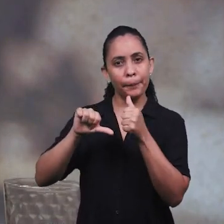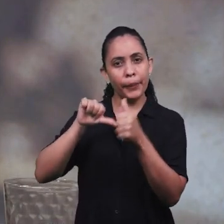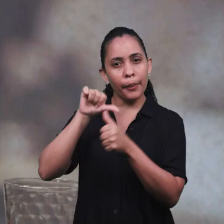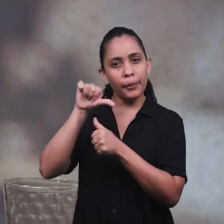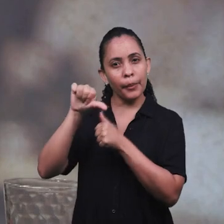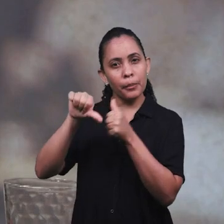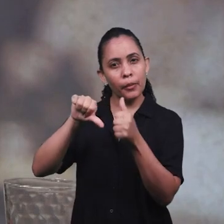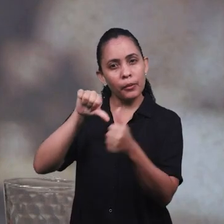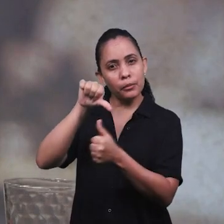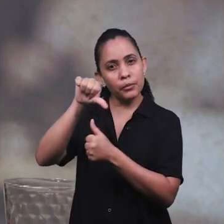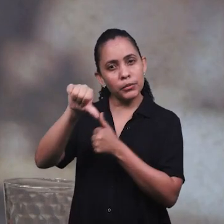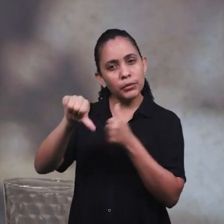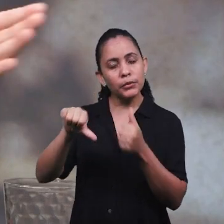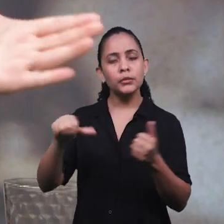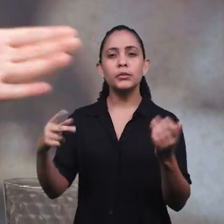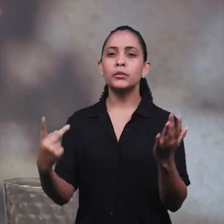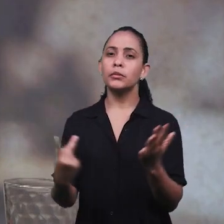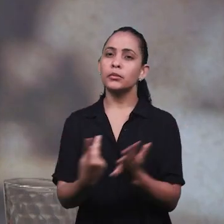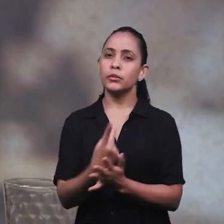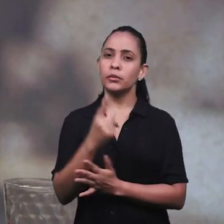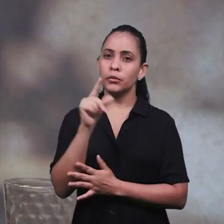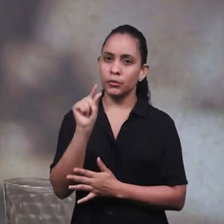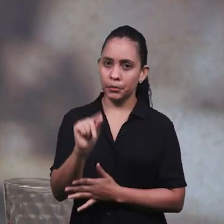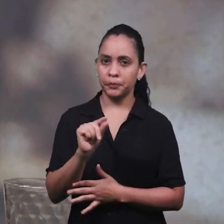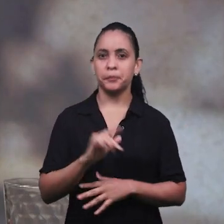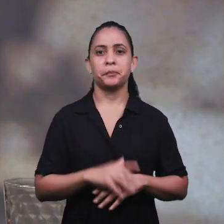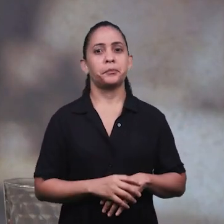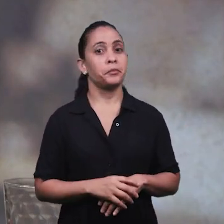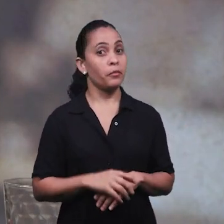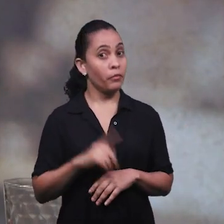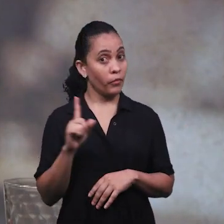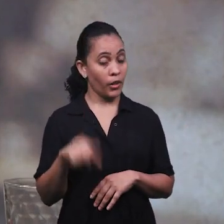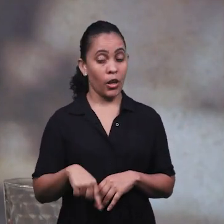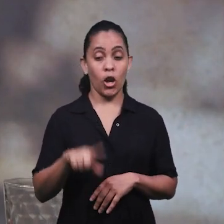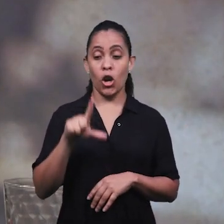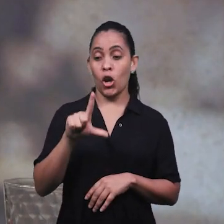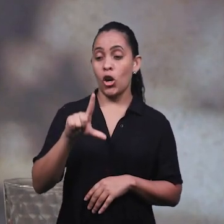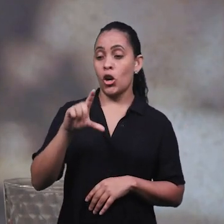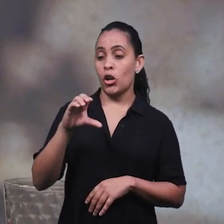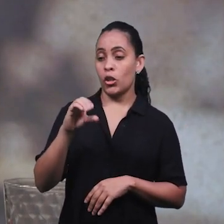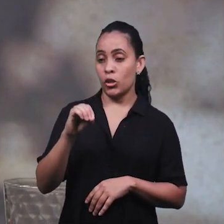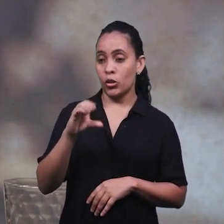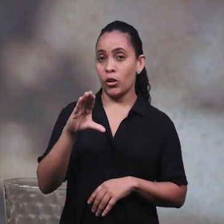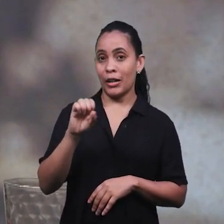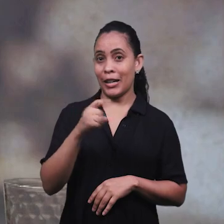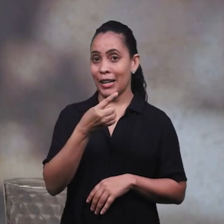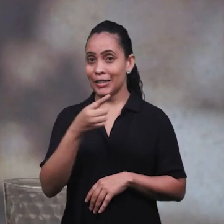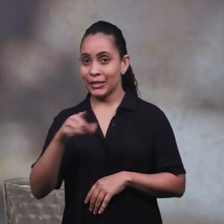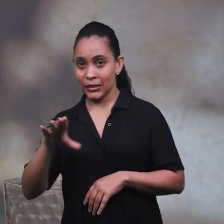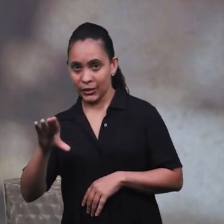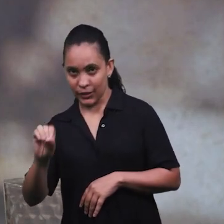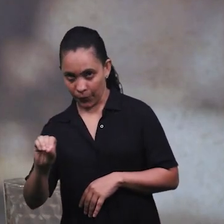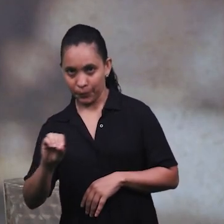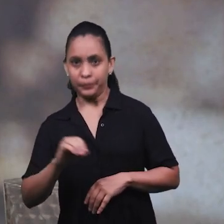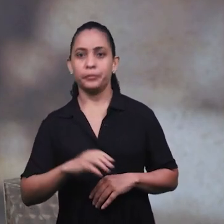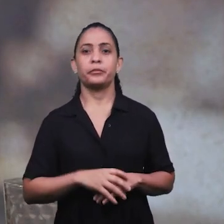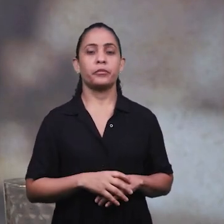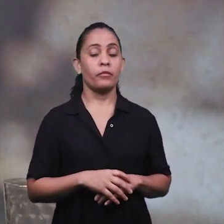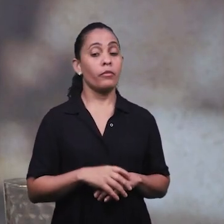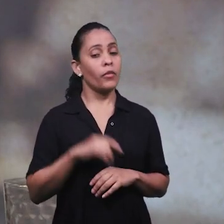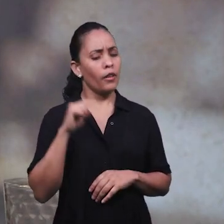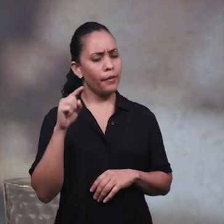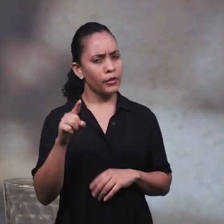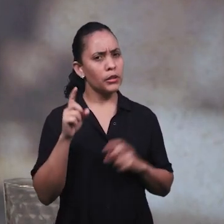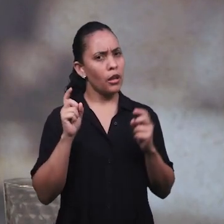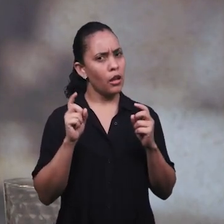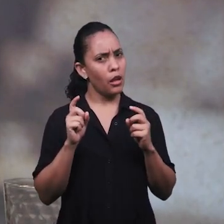sofrer mutações. Sim. E um desses casos foi o caso da locação. Na lei do inquilinato, que é a lei específica que rege as locações